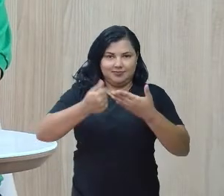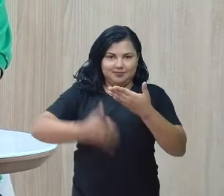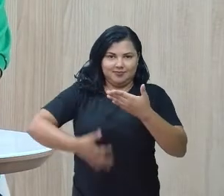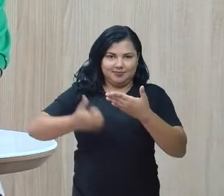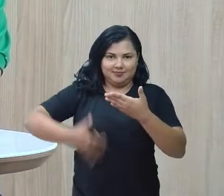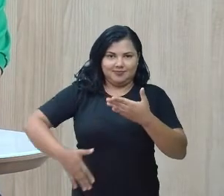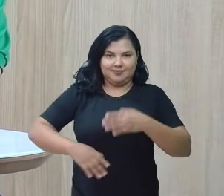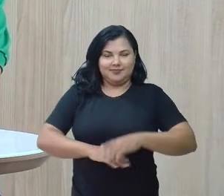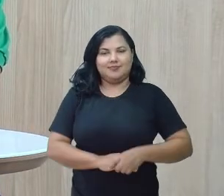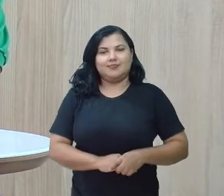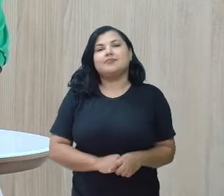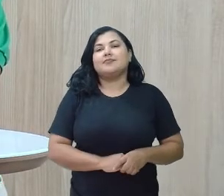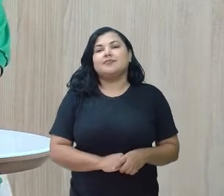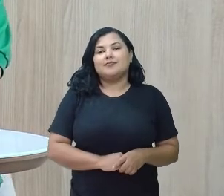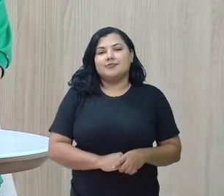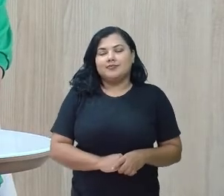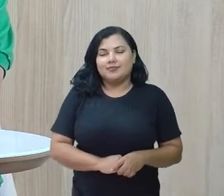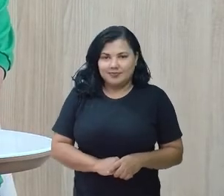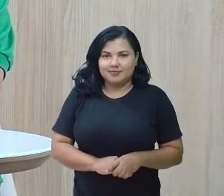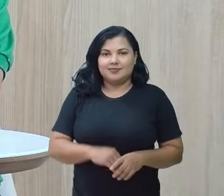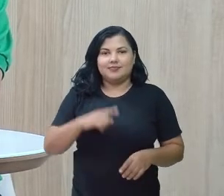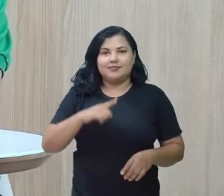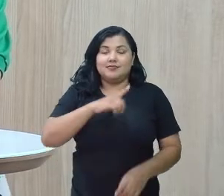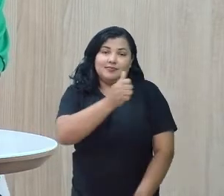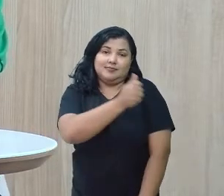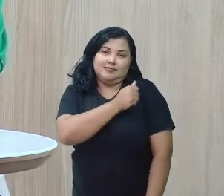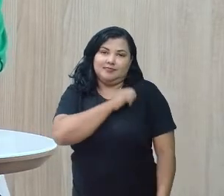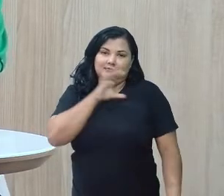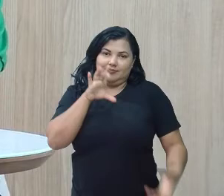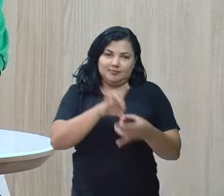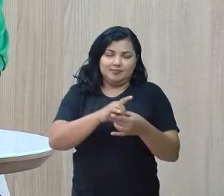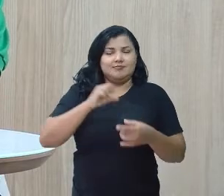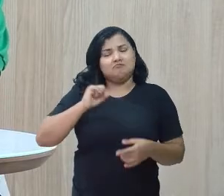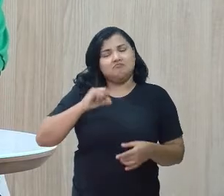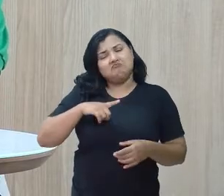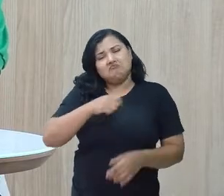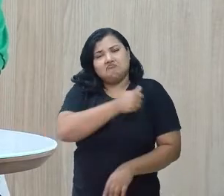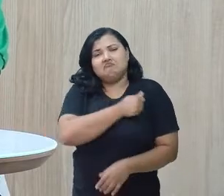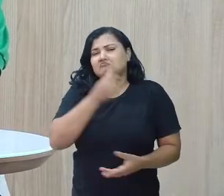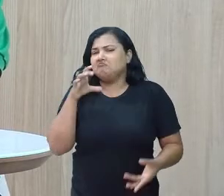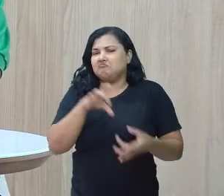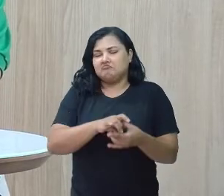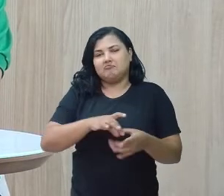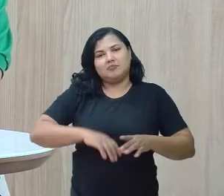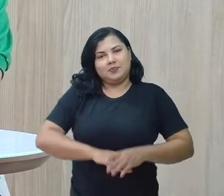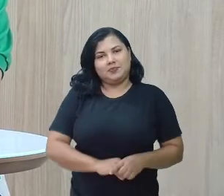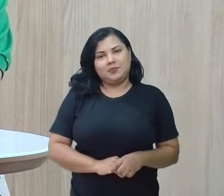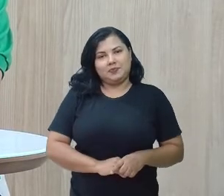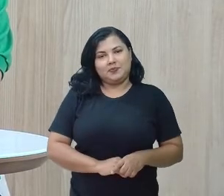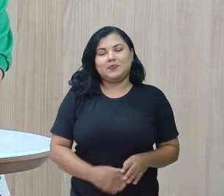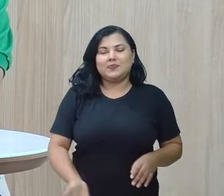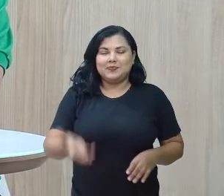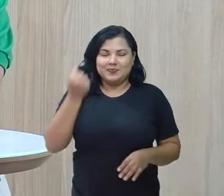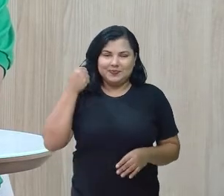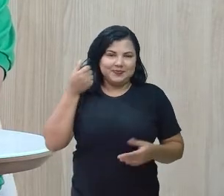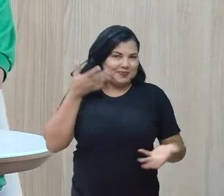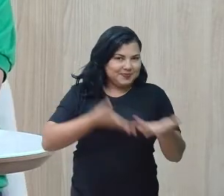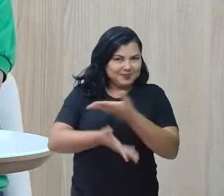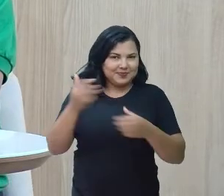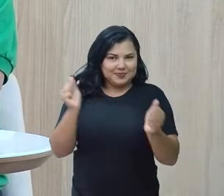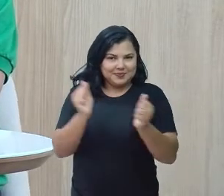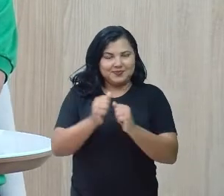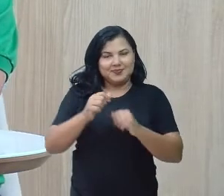já. Tem alunos aqui conectados. Aqueles que não se conectaram, se conectem, tá? E vamos interagir aqui.